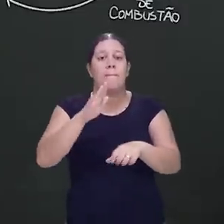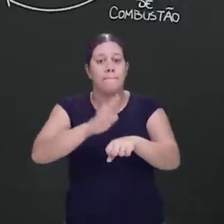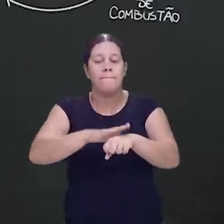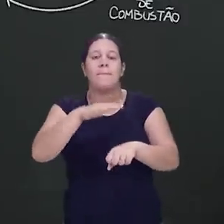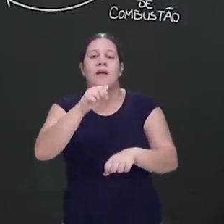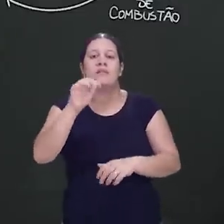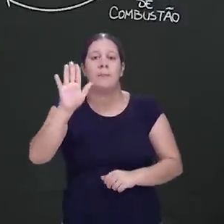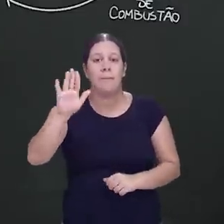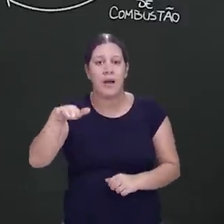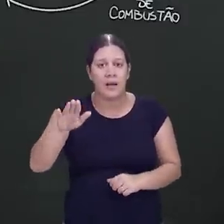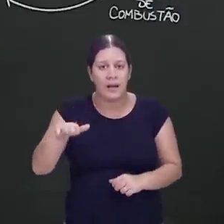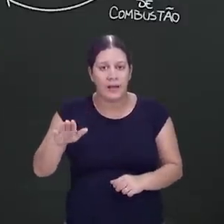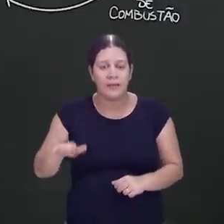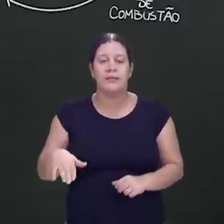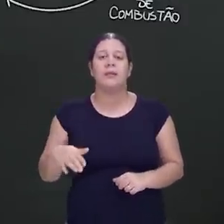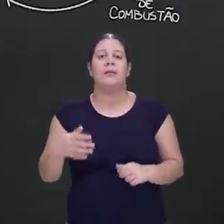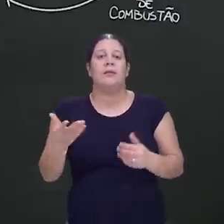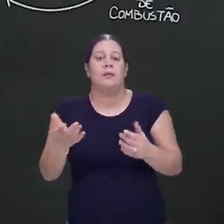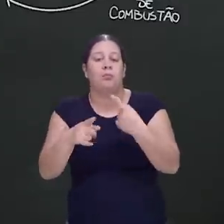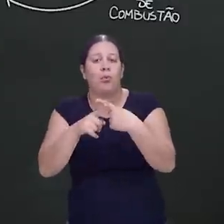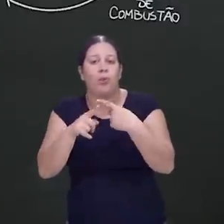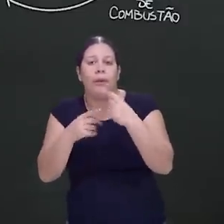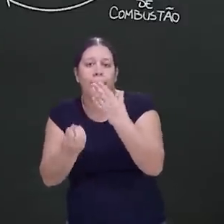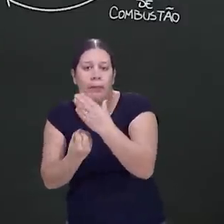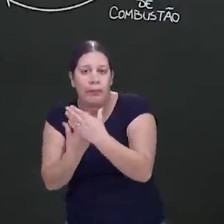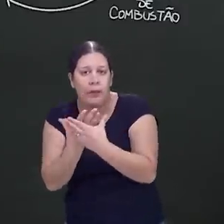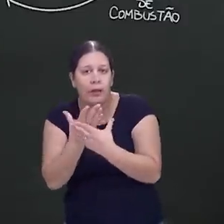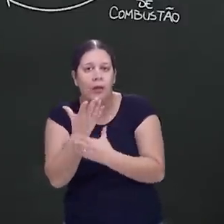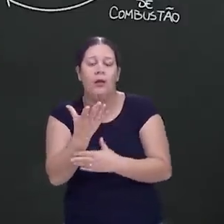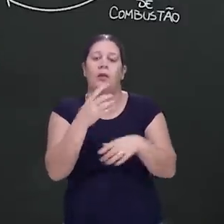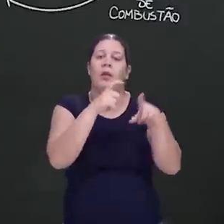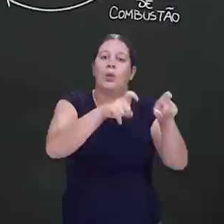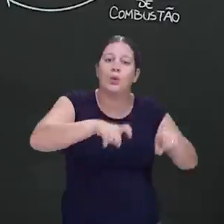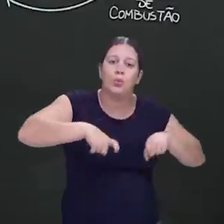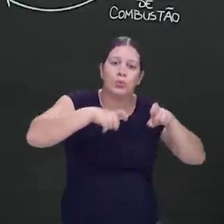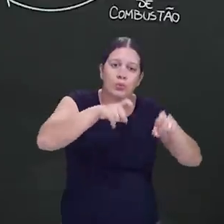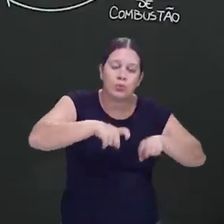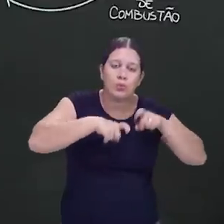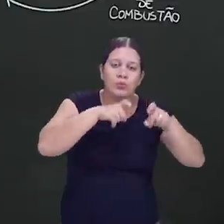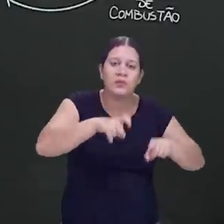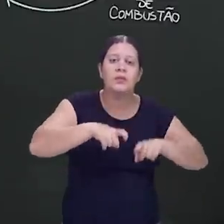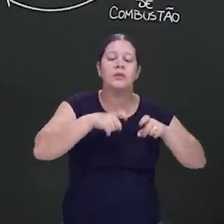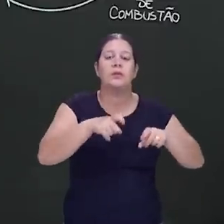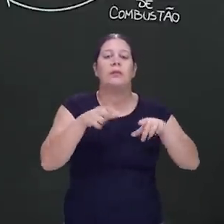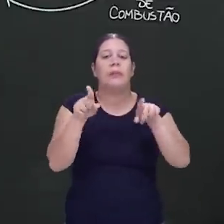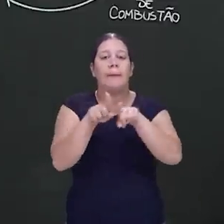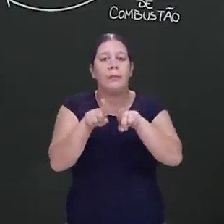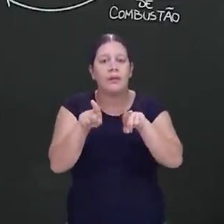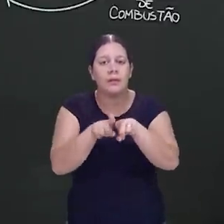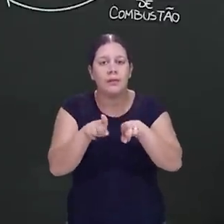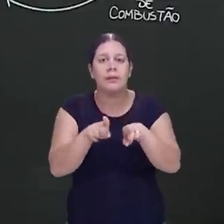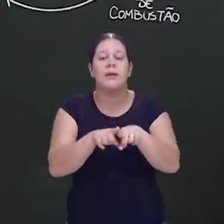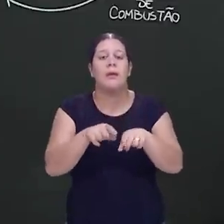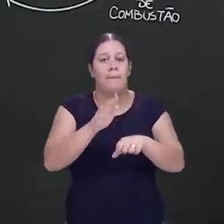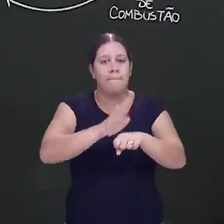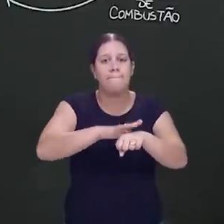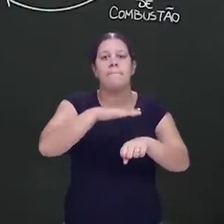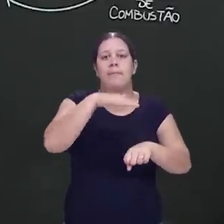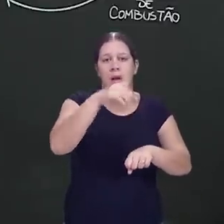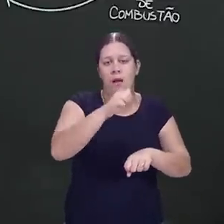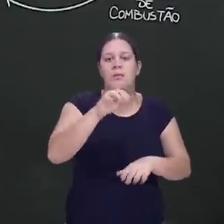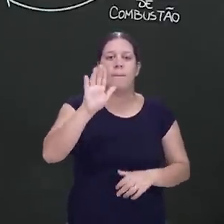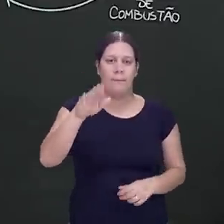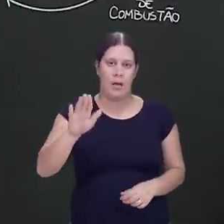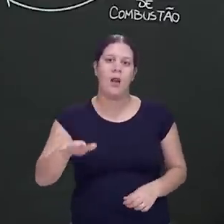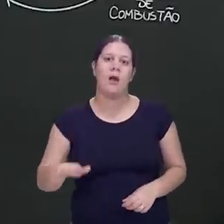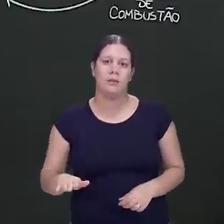que é mais barata, afinal ela é plantada, tem ali uma questão da agricultura que vai estar envolvida nisso, sai mais barato do que